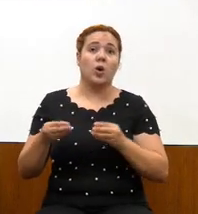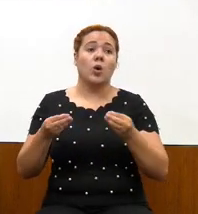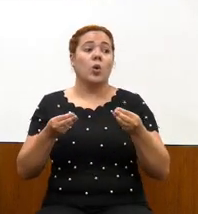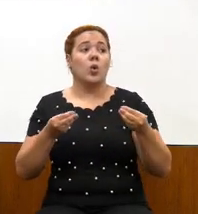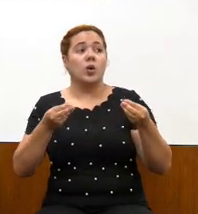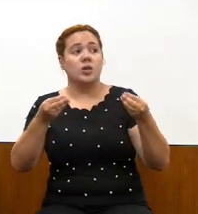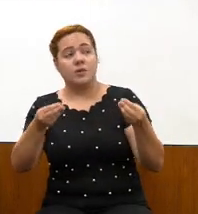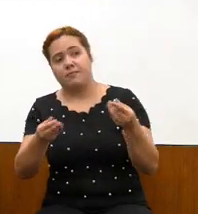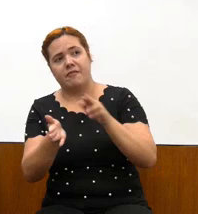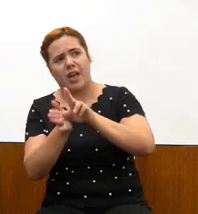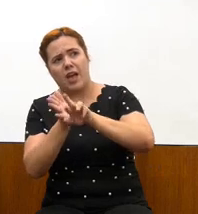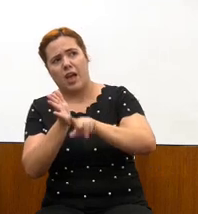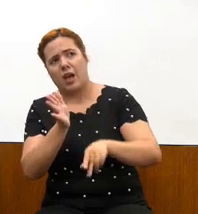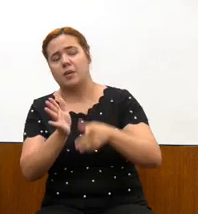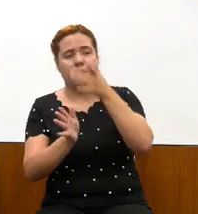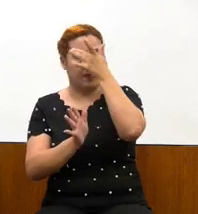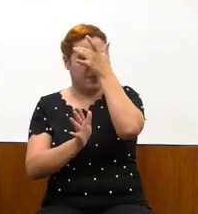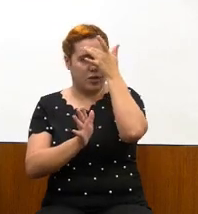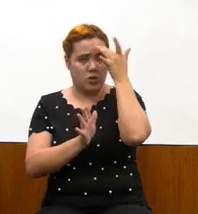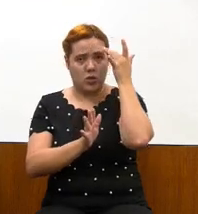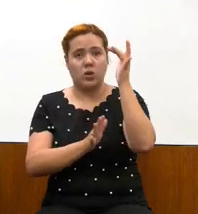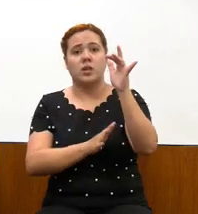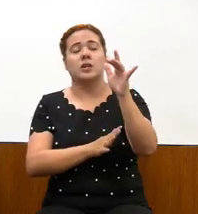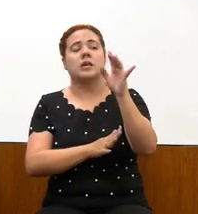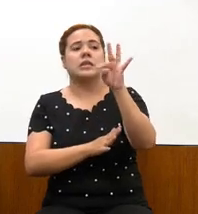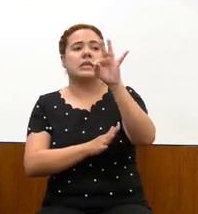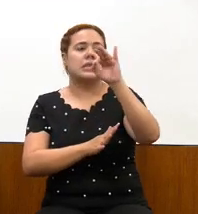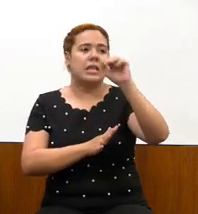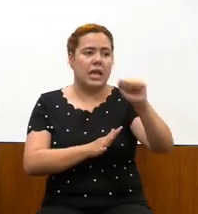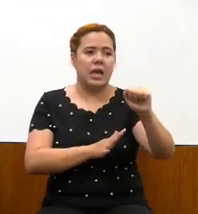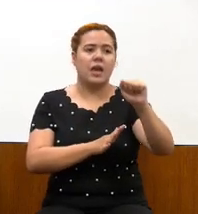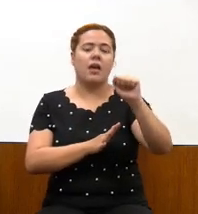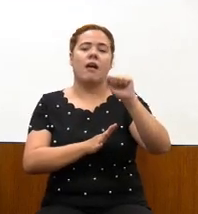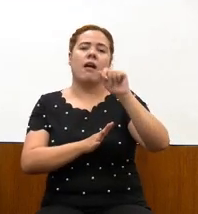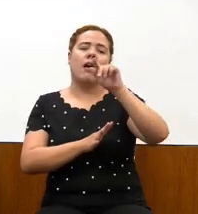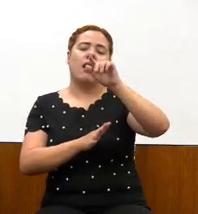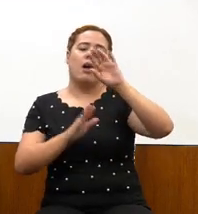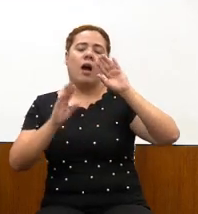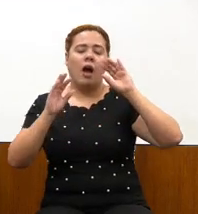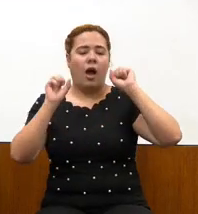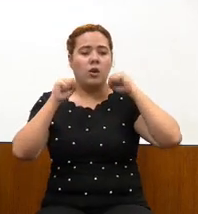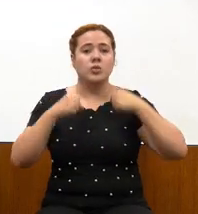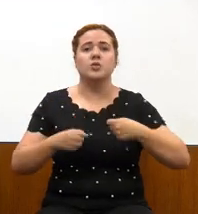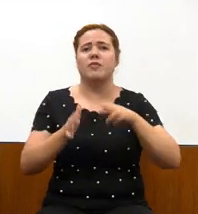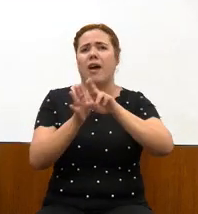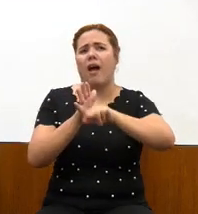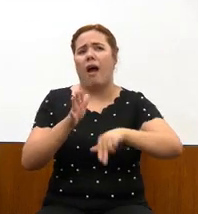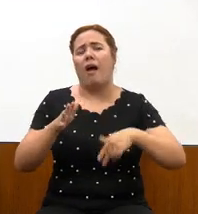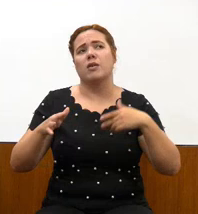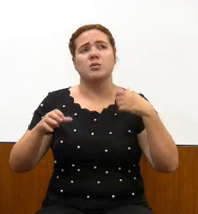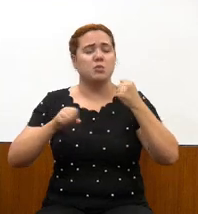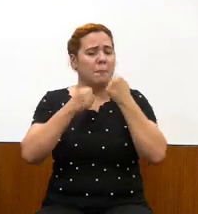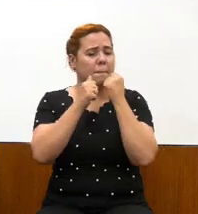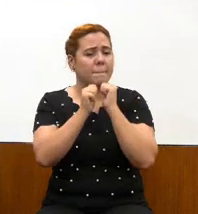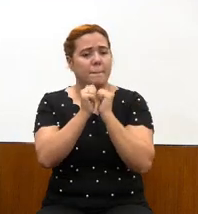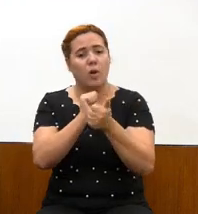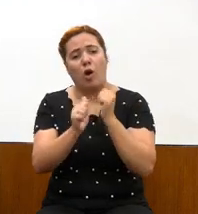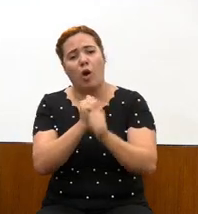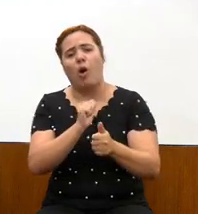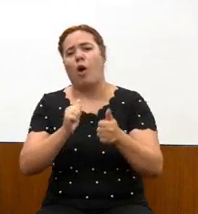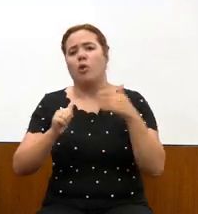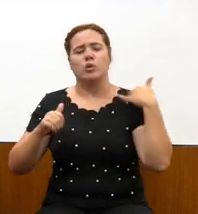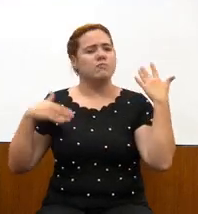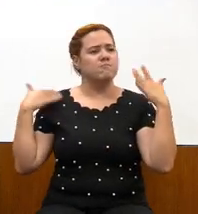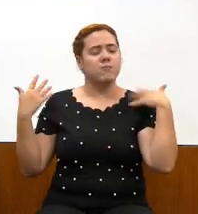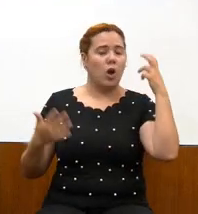autistas, em praças esportivas e similares nas áreas de esporte, cultura, lazer do Estado.